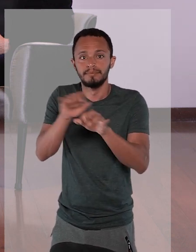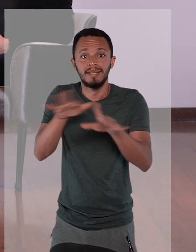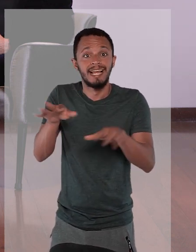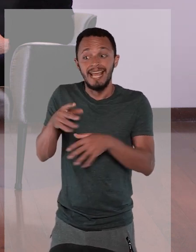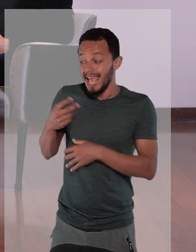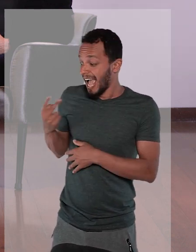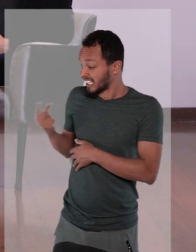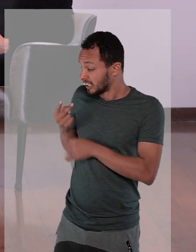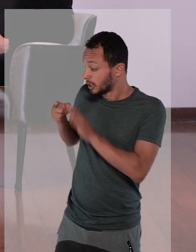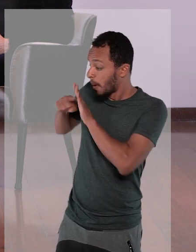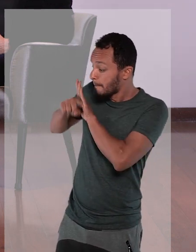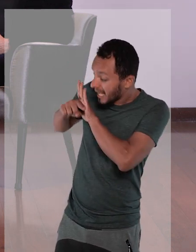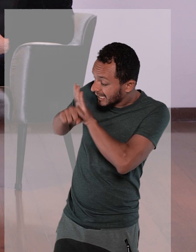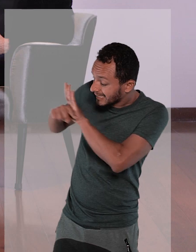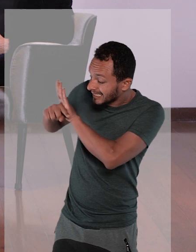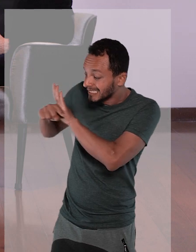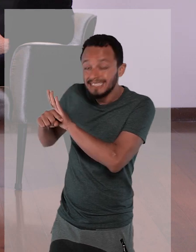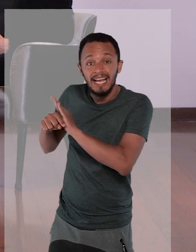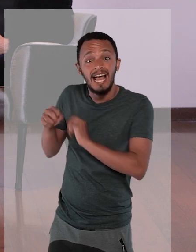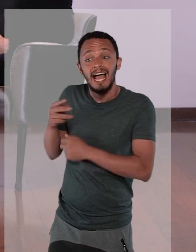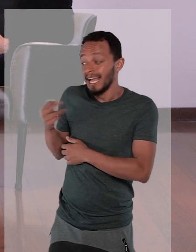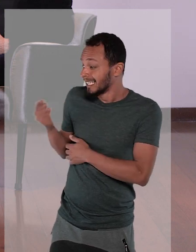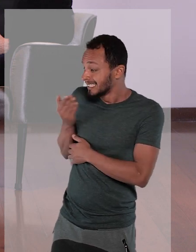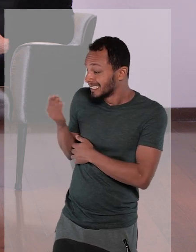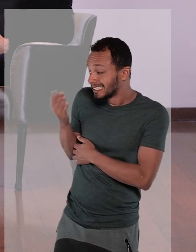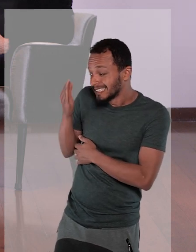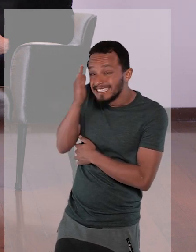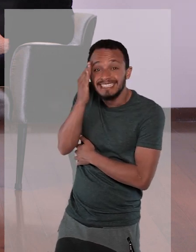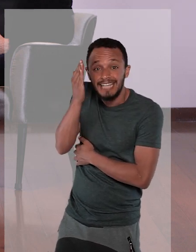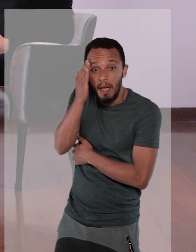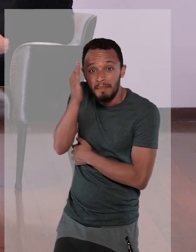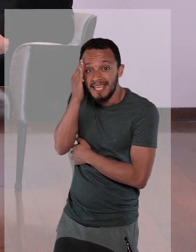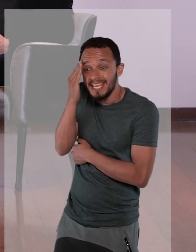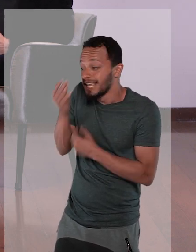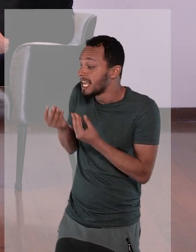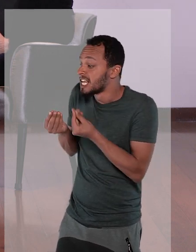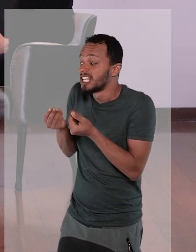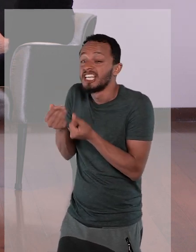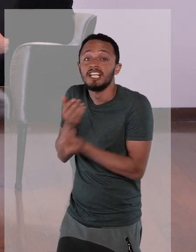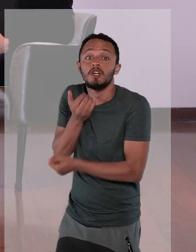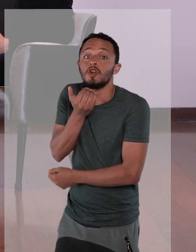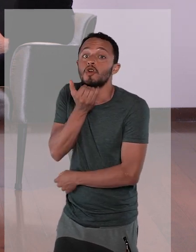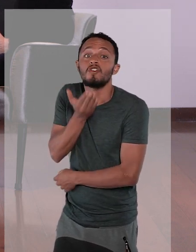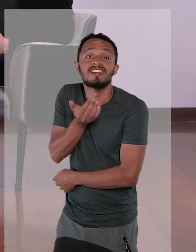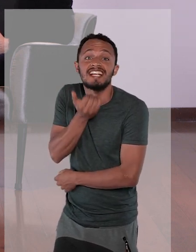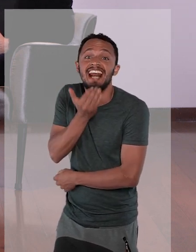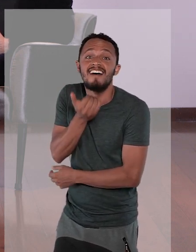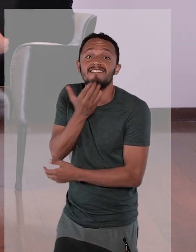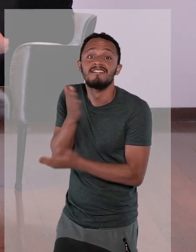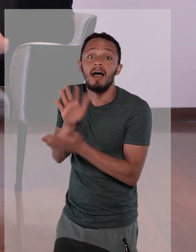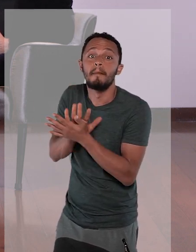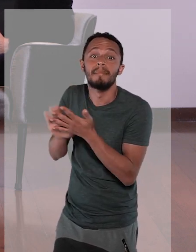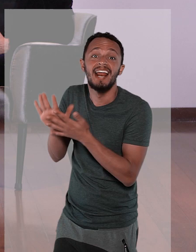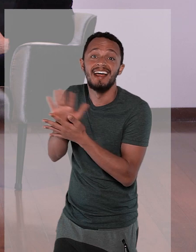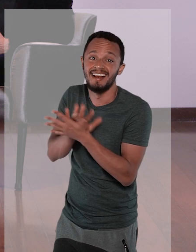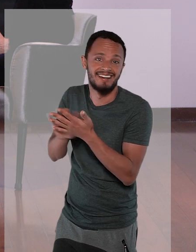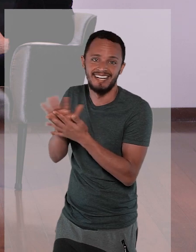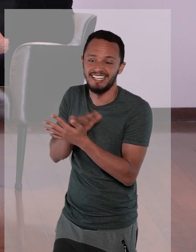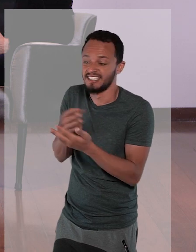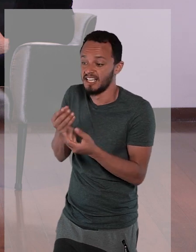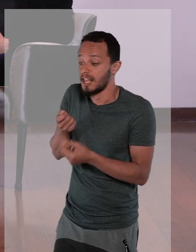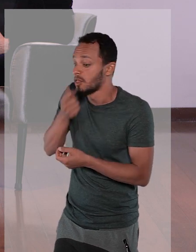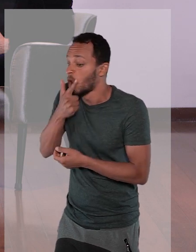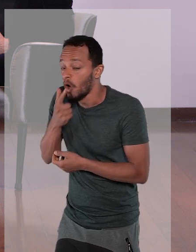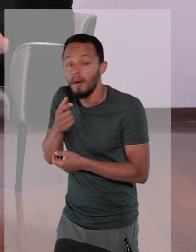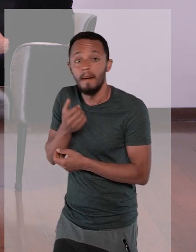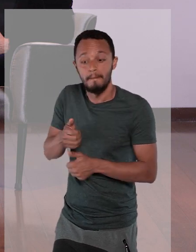nada. Fazia parte do grupo de fármacos que tinha sido estudado numa coisa chamada reposicionamento de fármaco,